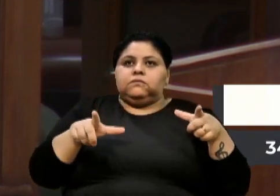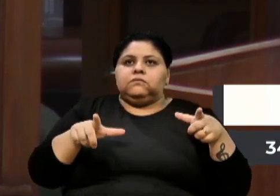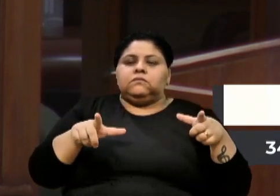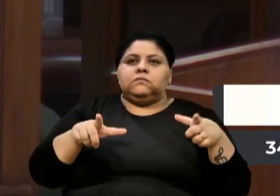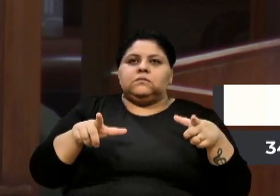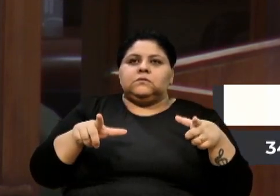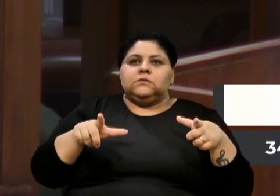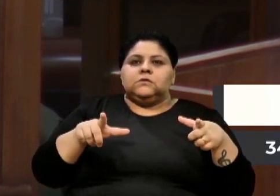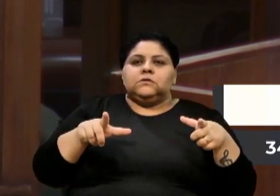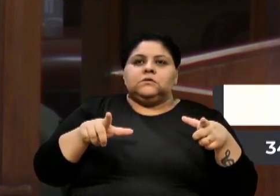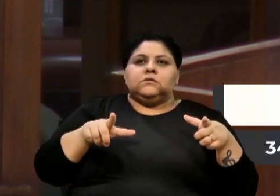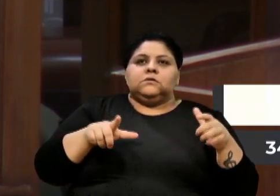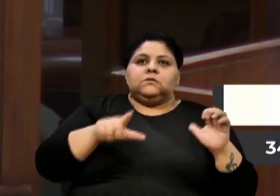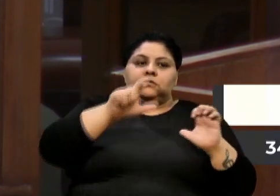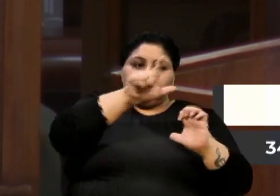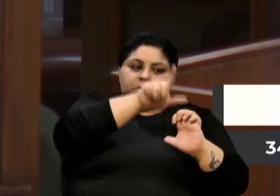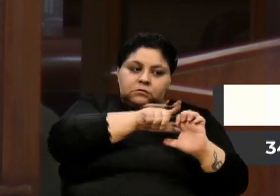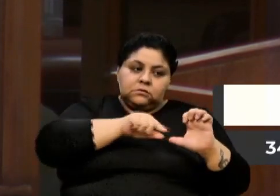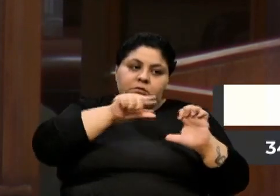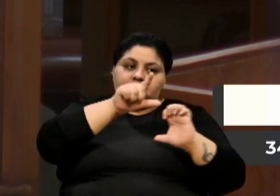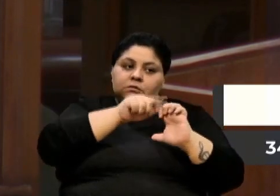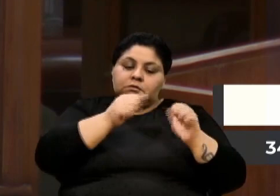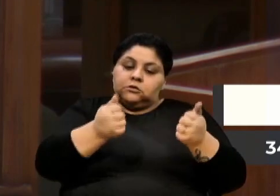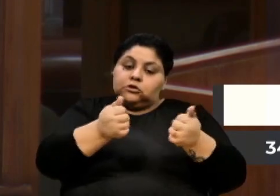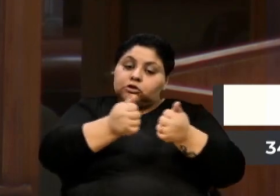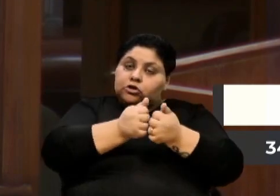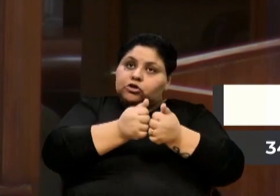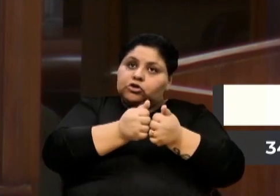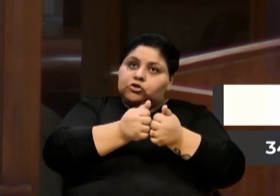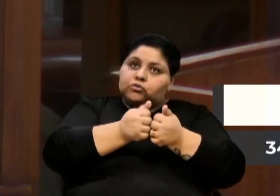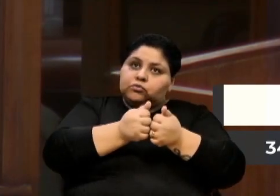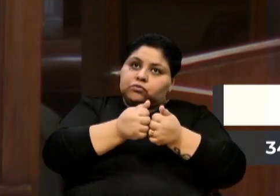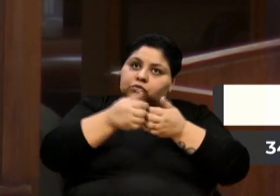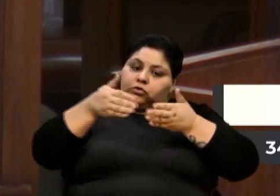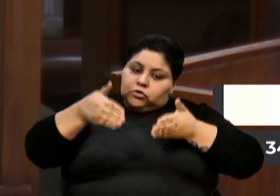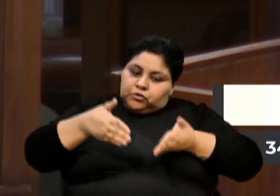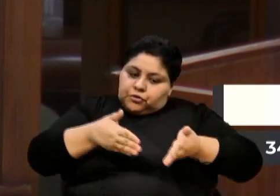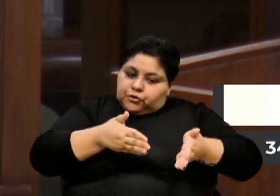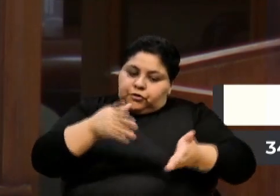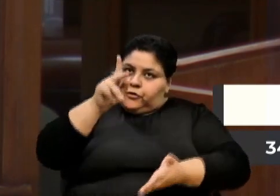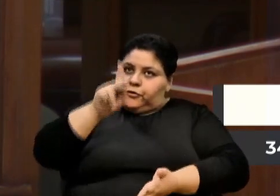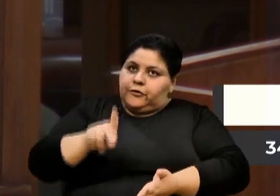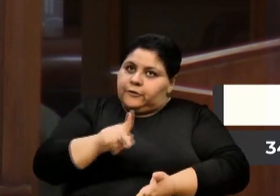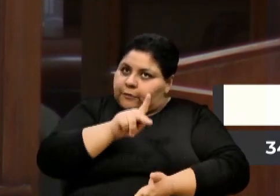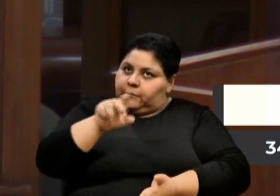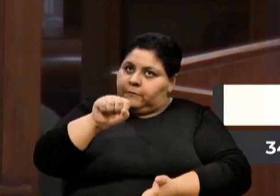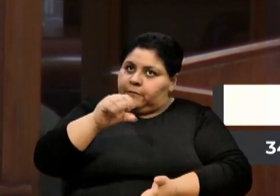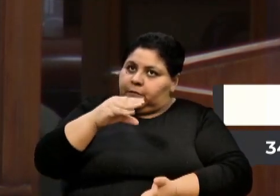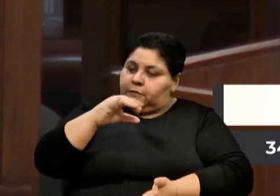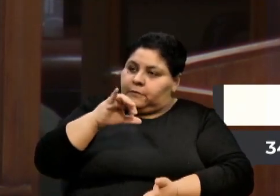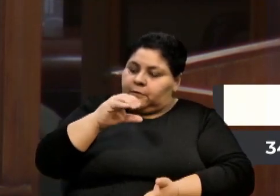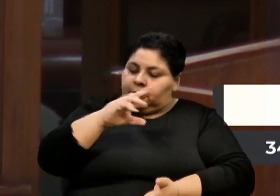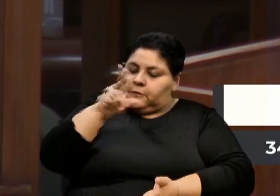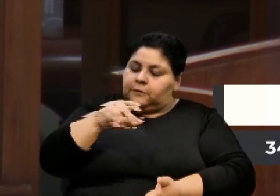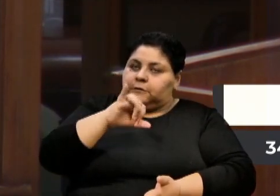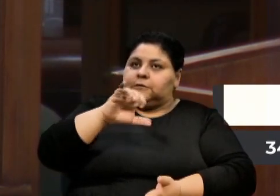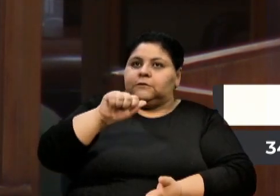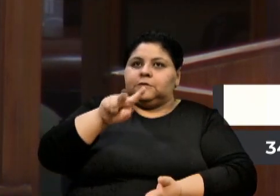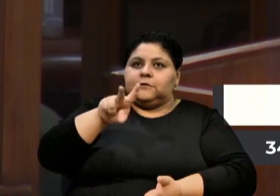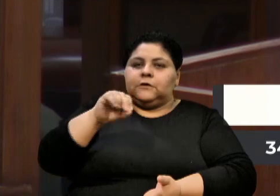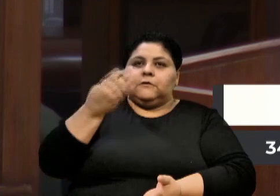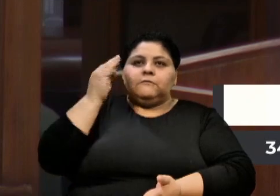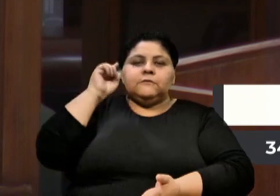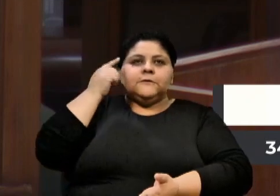os empresários que estão nesse caminho começam também a entender a necessidade de qualificação, porque o público vem crescendo